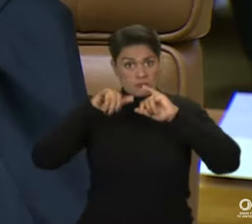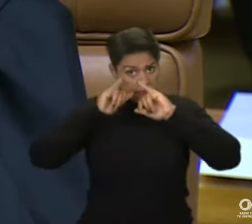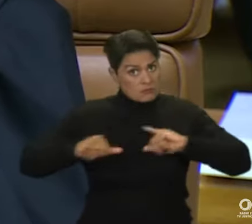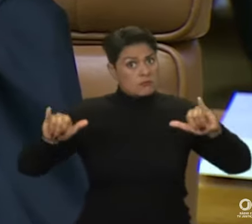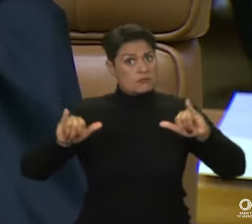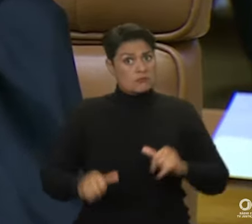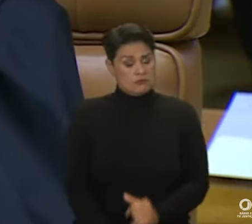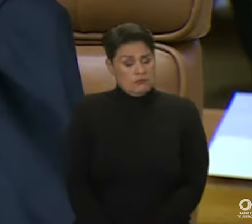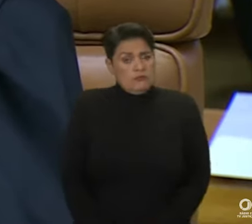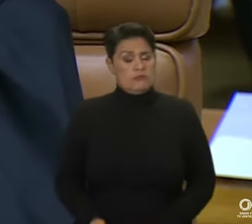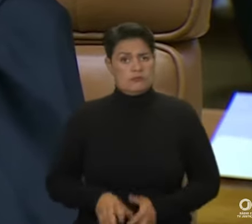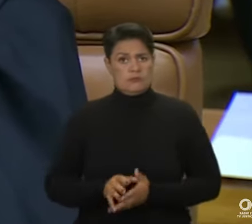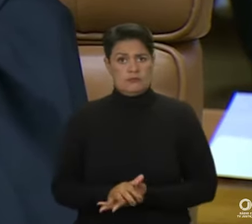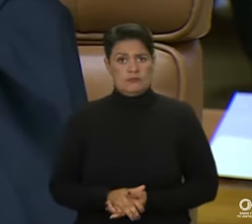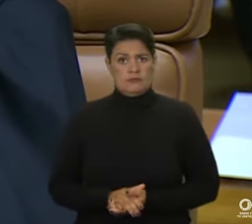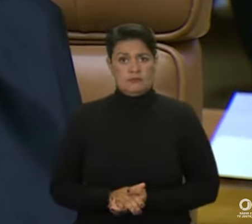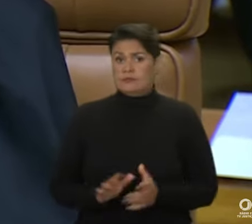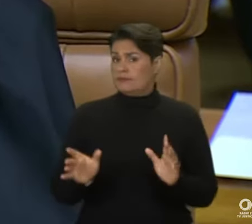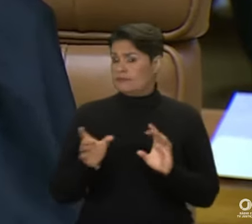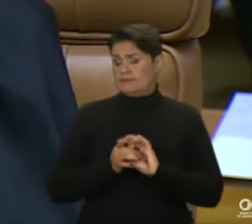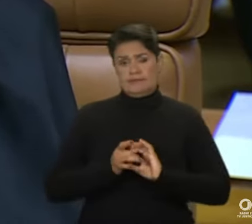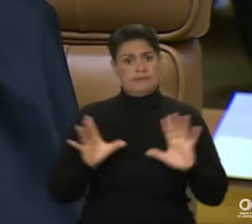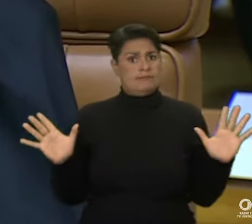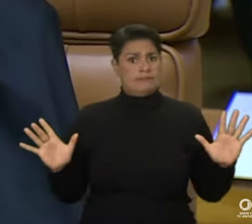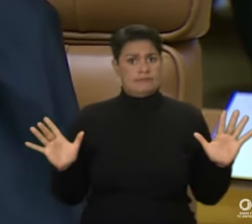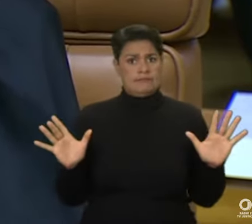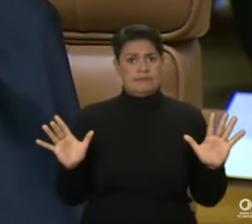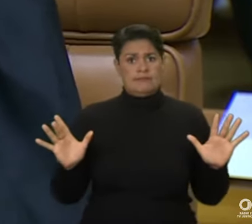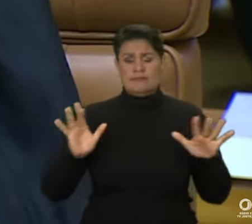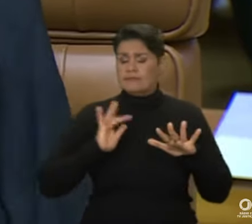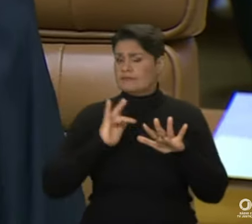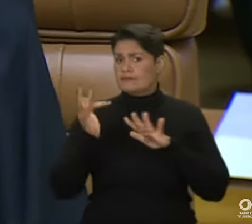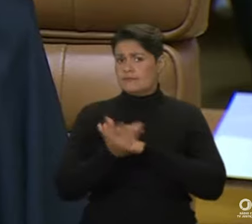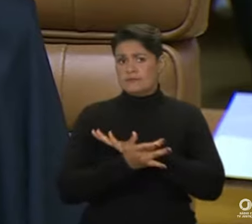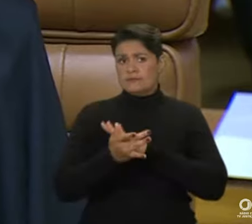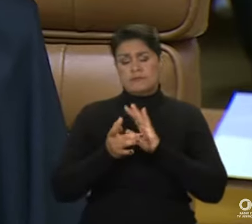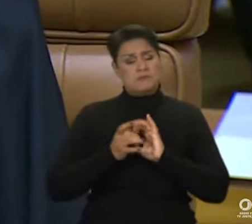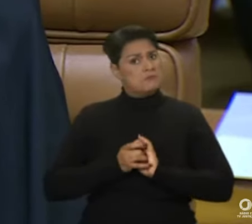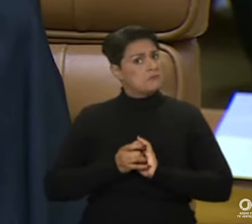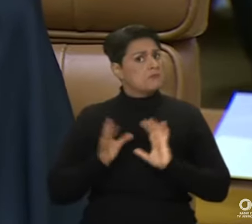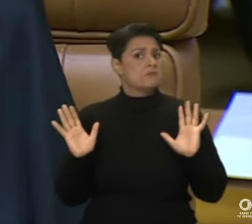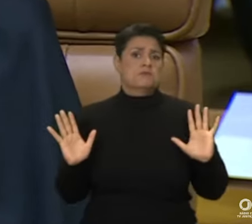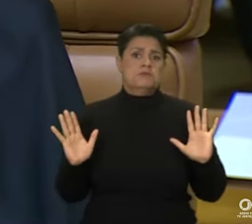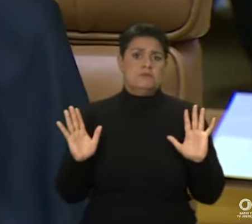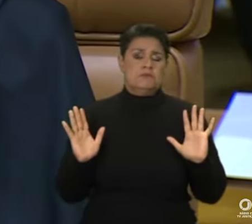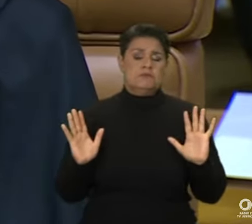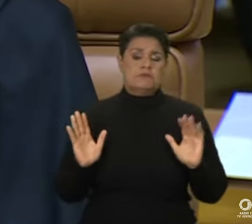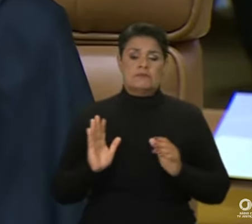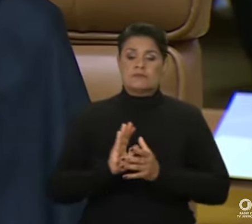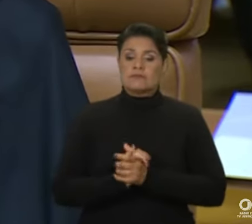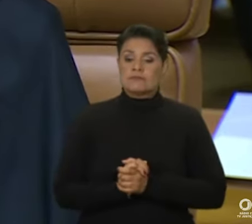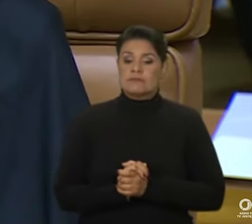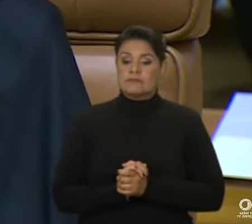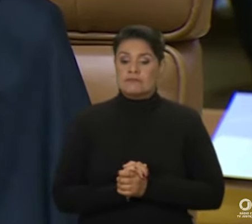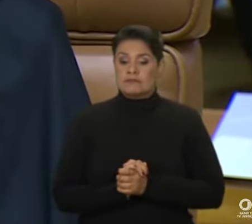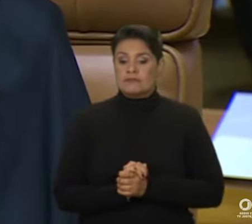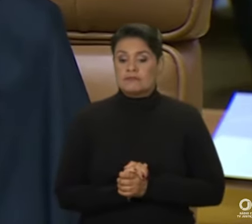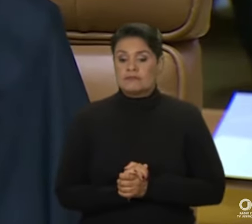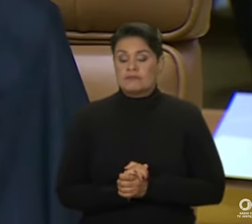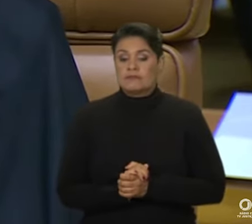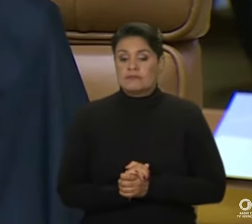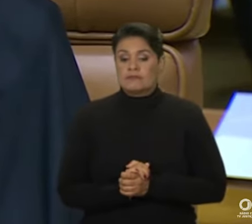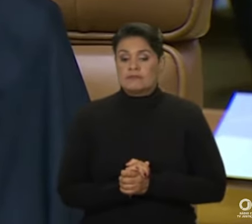e circulavam livremente pelas redes sociais. Esses relatórios, isso deve ser enfatizado,